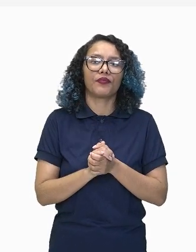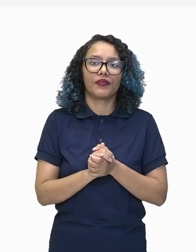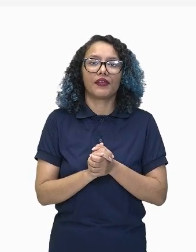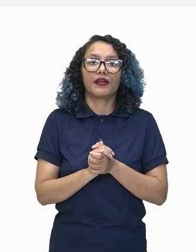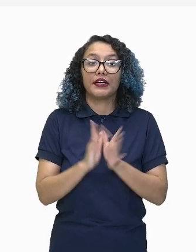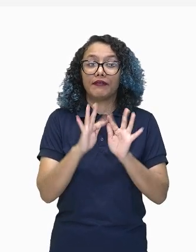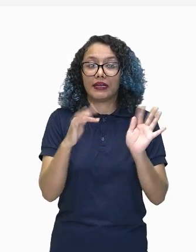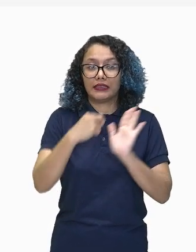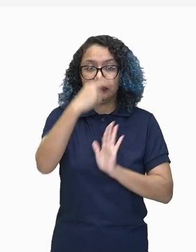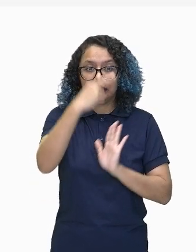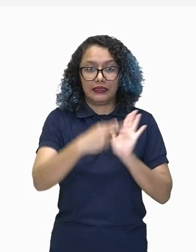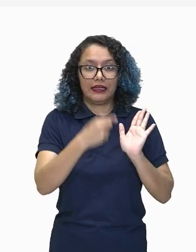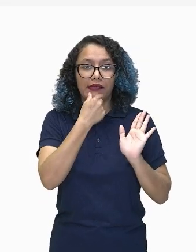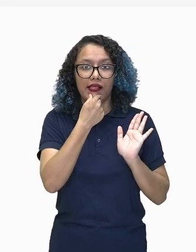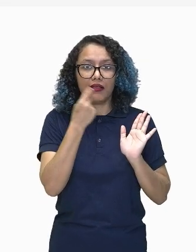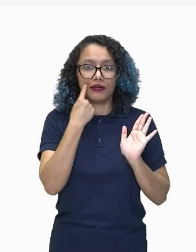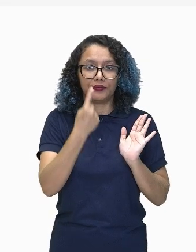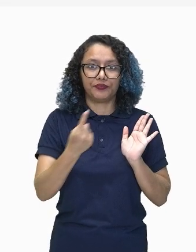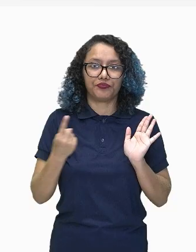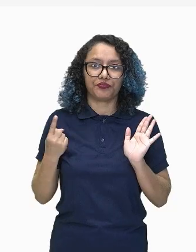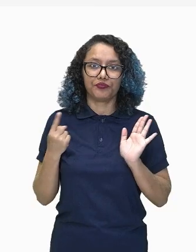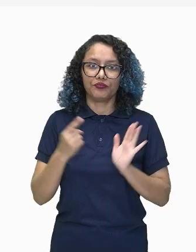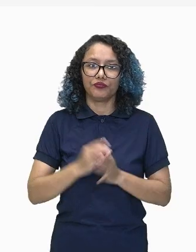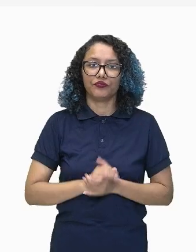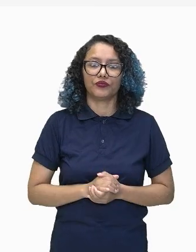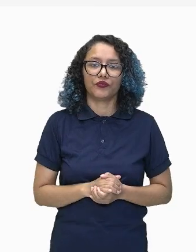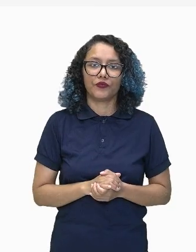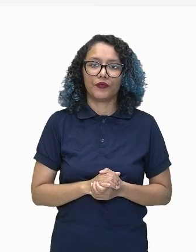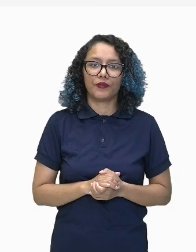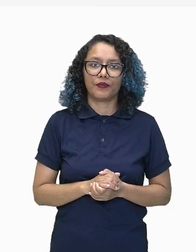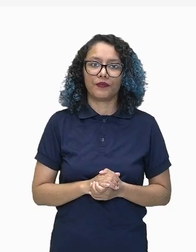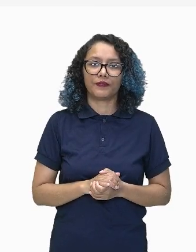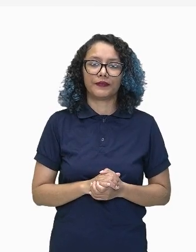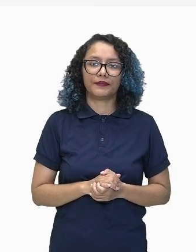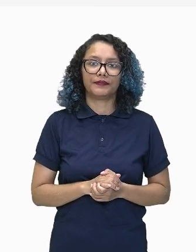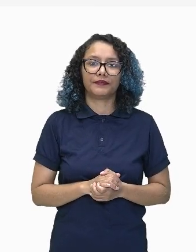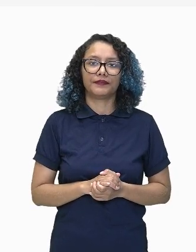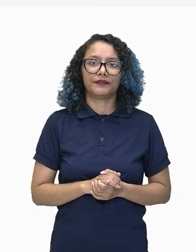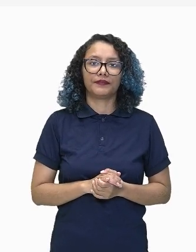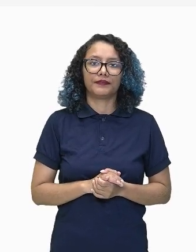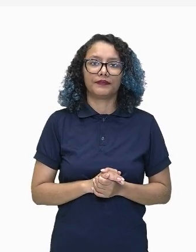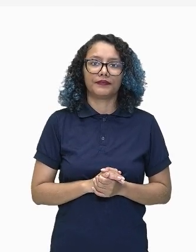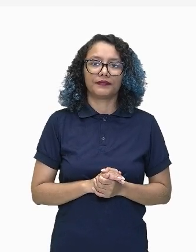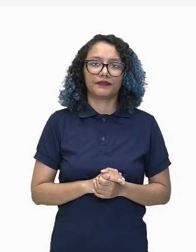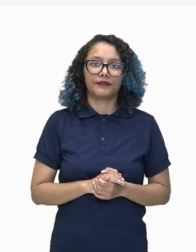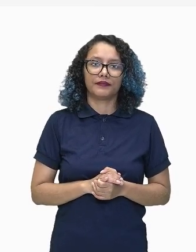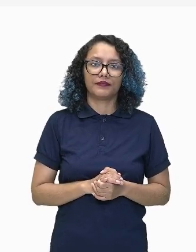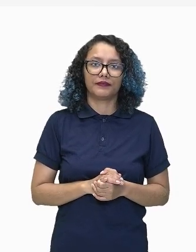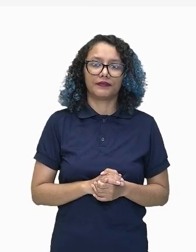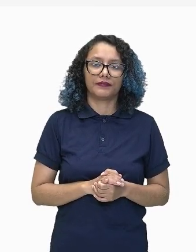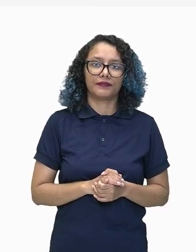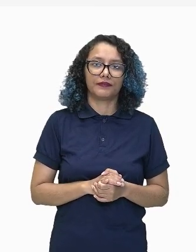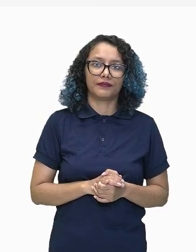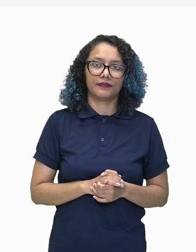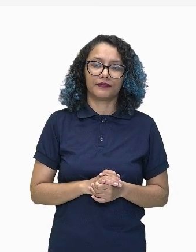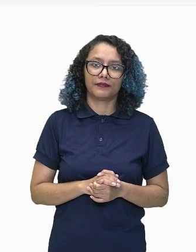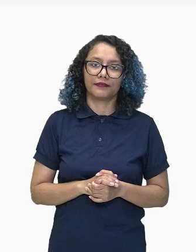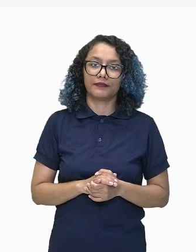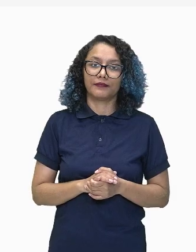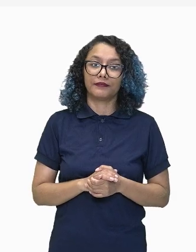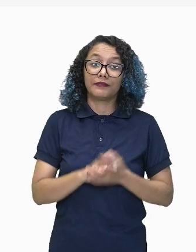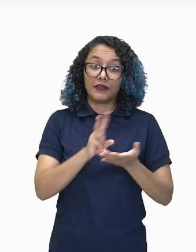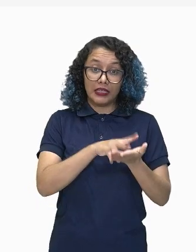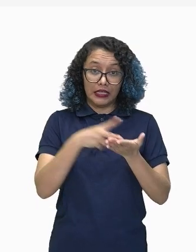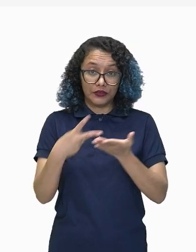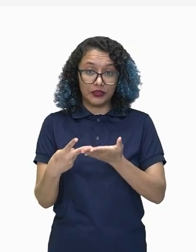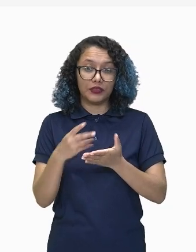FOMO. I have FOMO when I see my friends at the party without me. Então, aqui, ó, eu tenho, né,